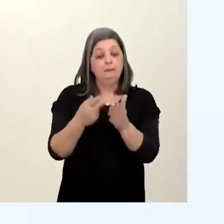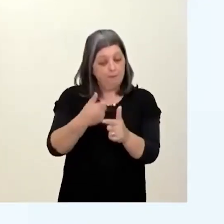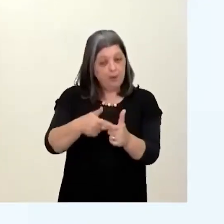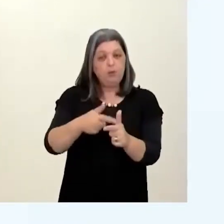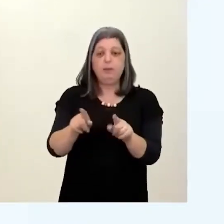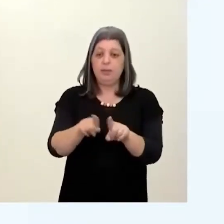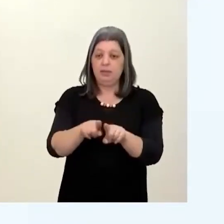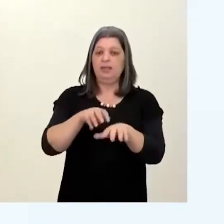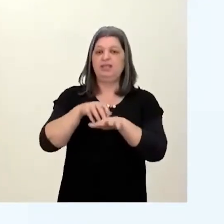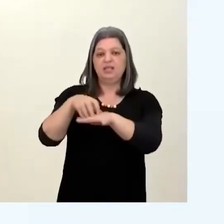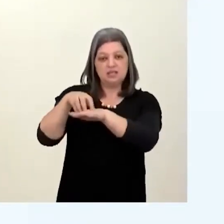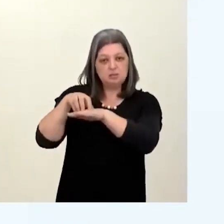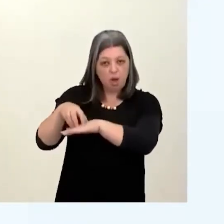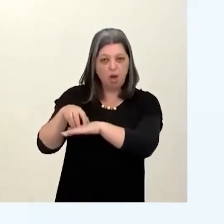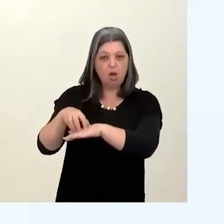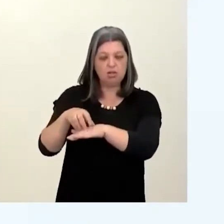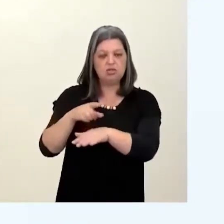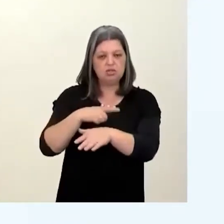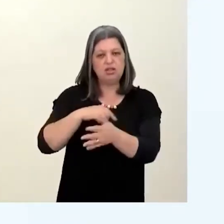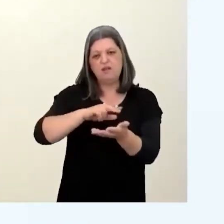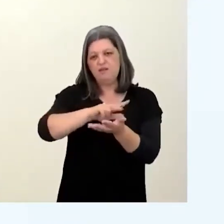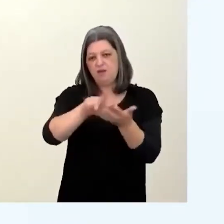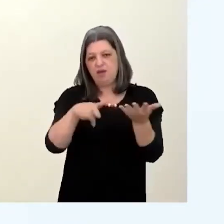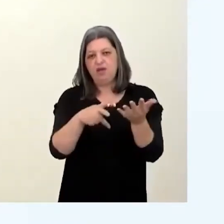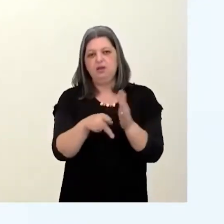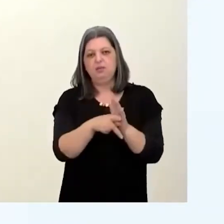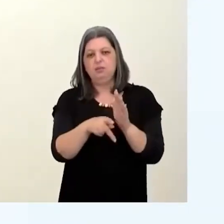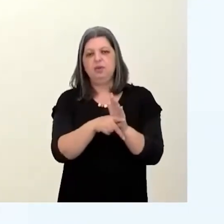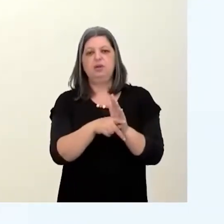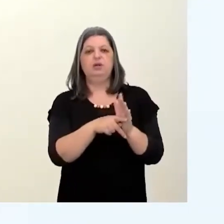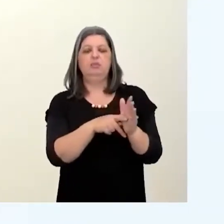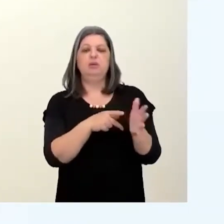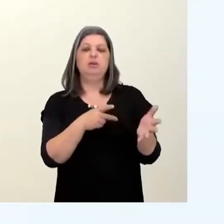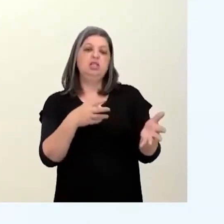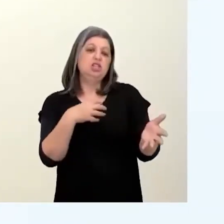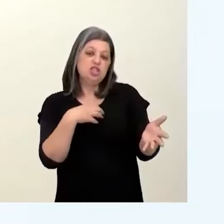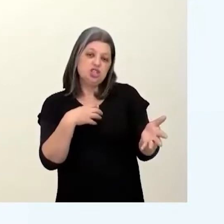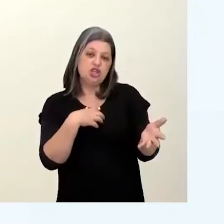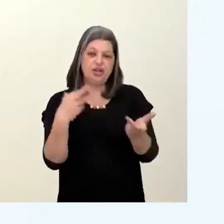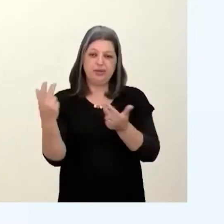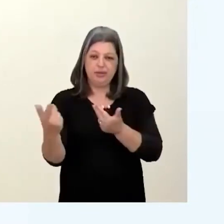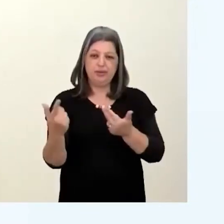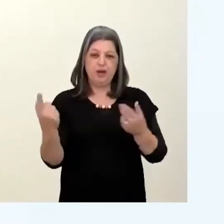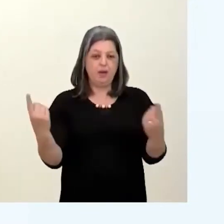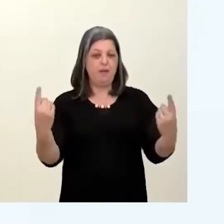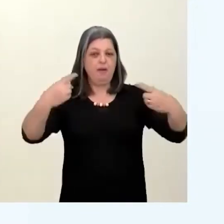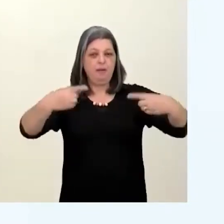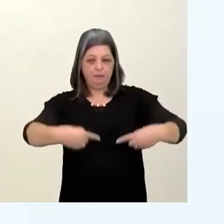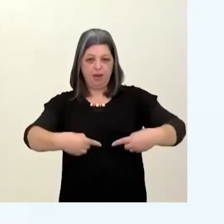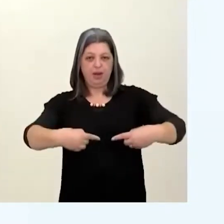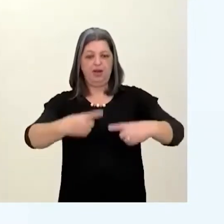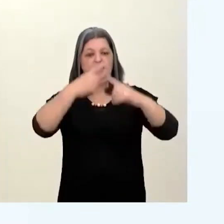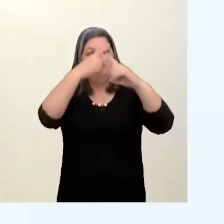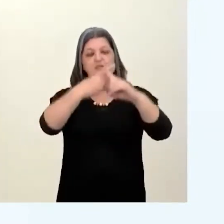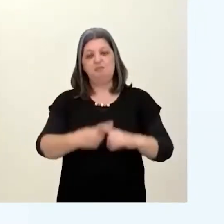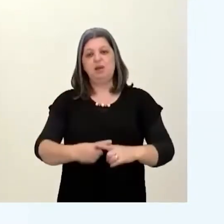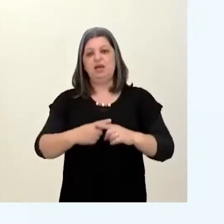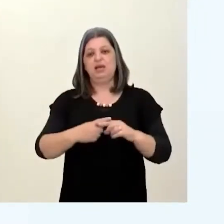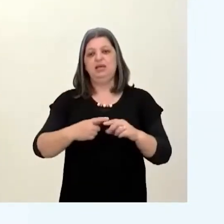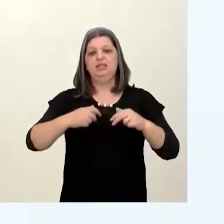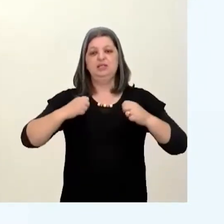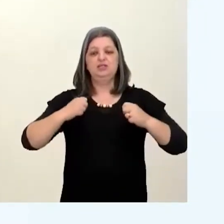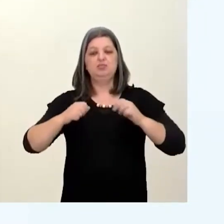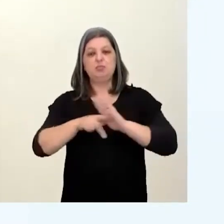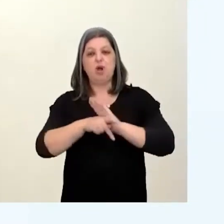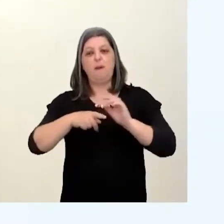transporte. Ele vem no mesmo formato, né, dos spoken words, da batalha de rimas. E